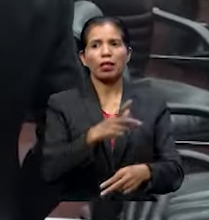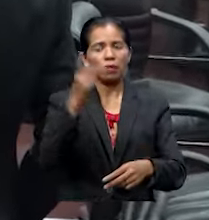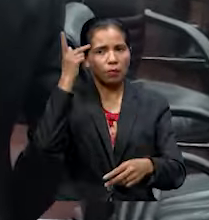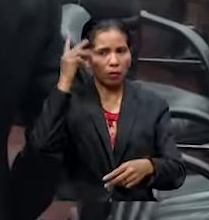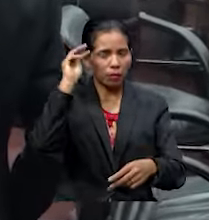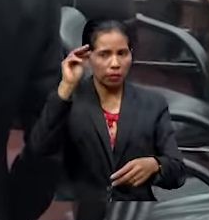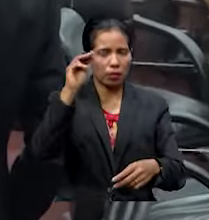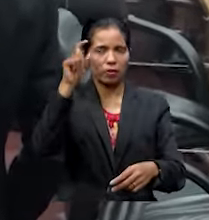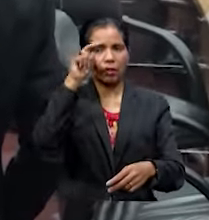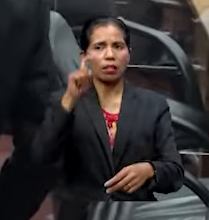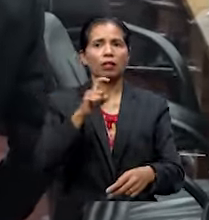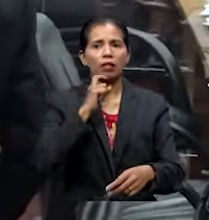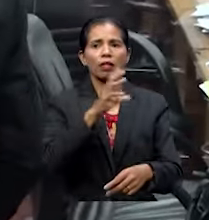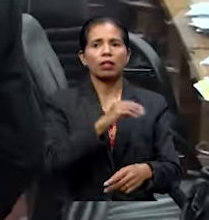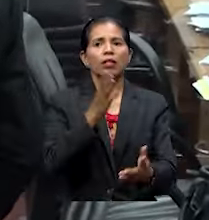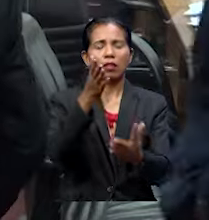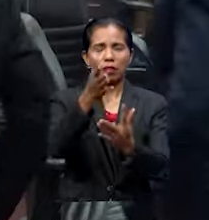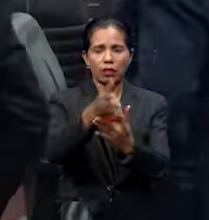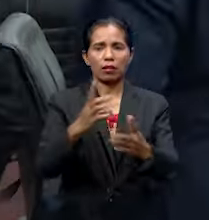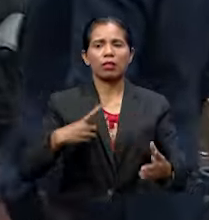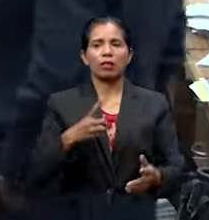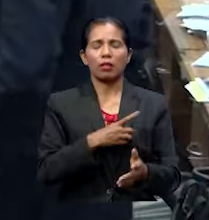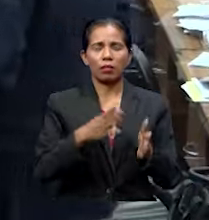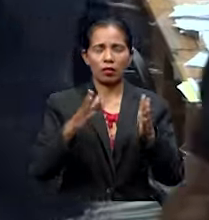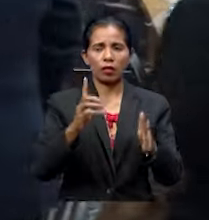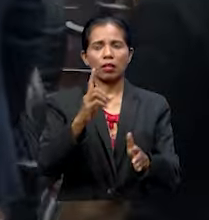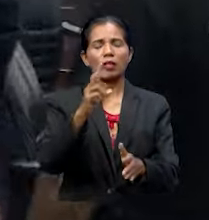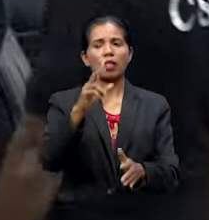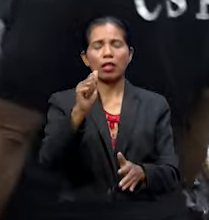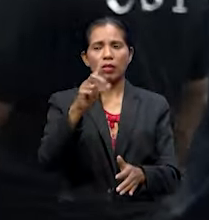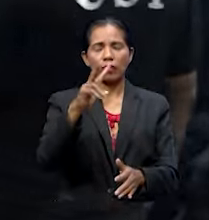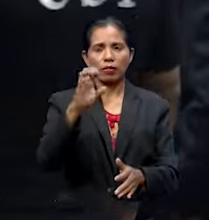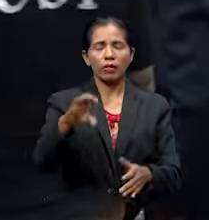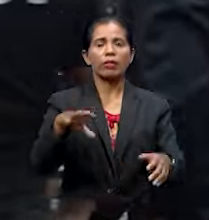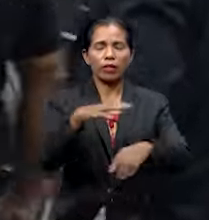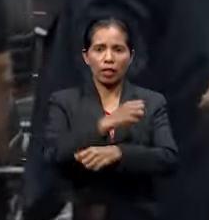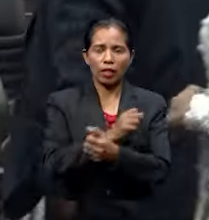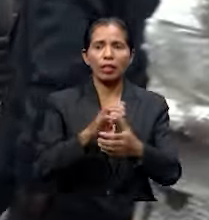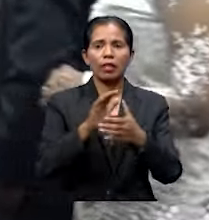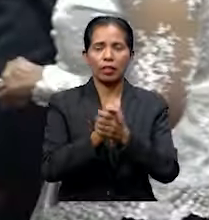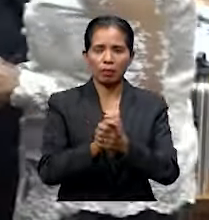primeiro-ministro Sanana Guzmão, hakat quedam para deputado David Dias Mandati e Fatin, Rodicar Liman, no